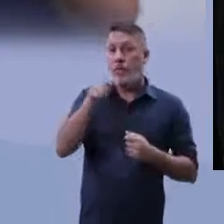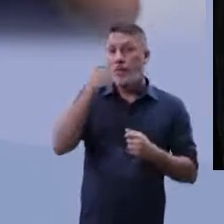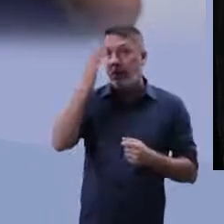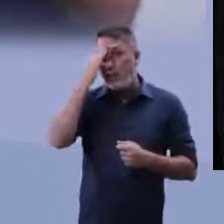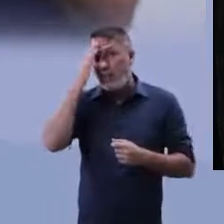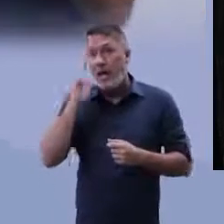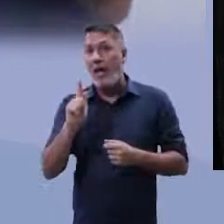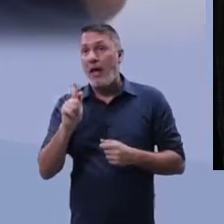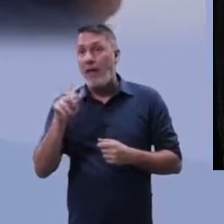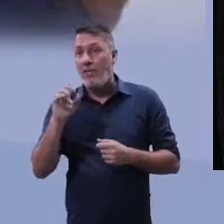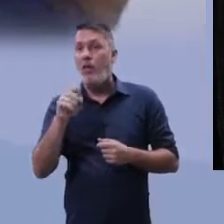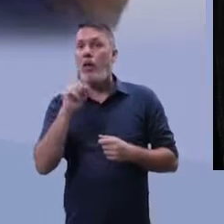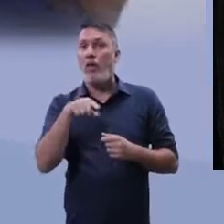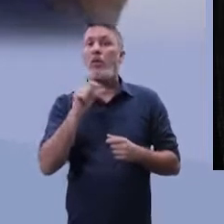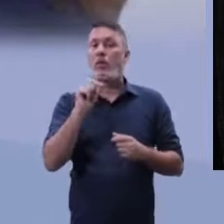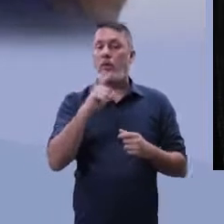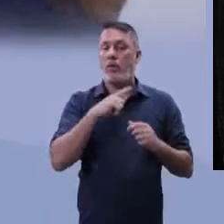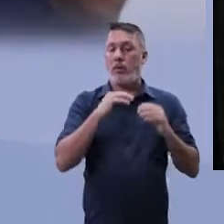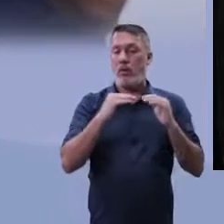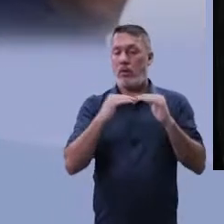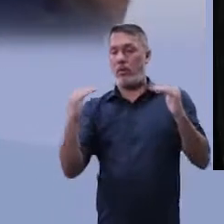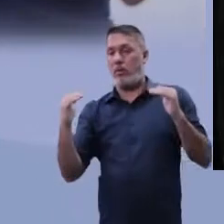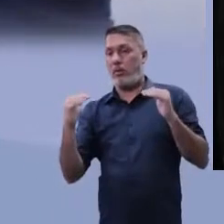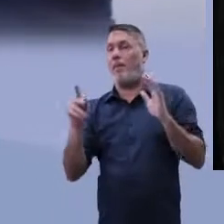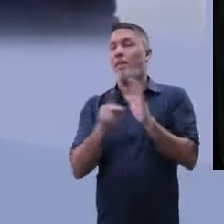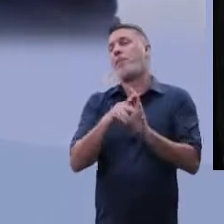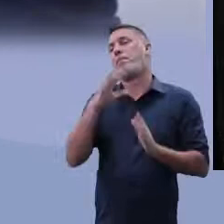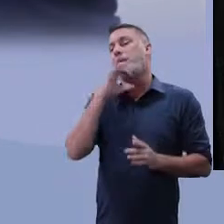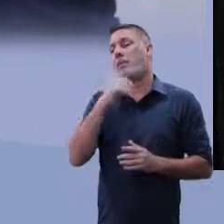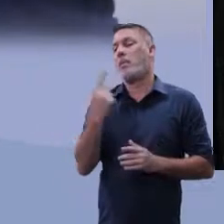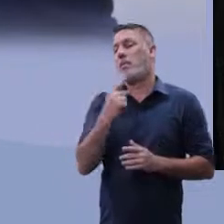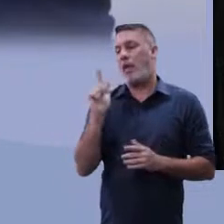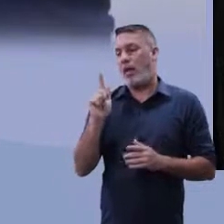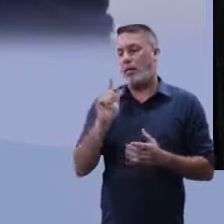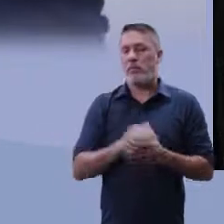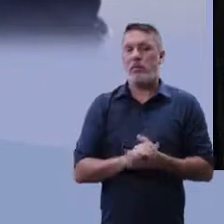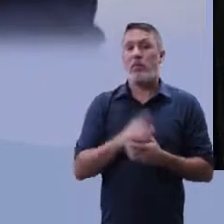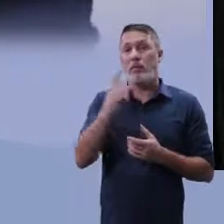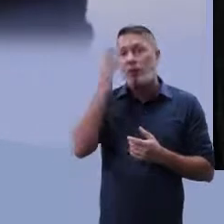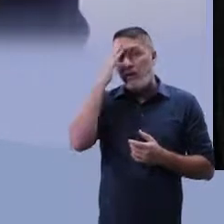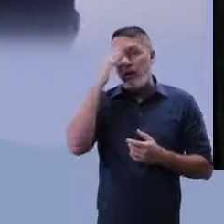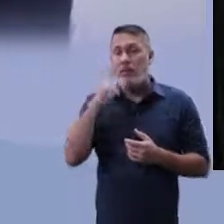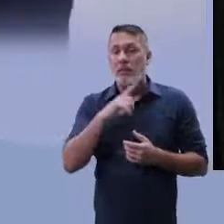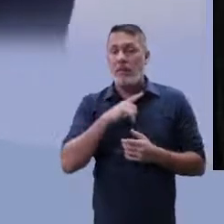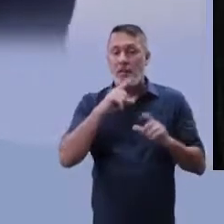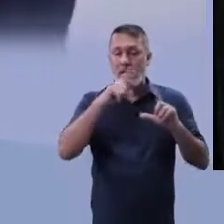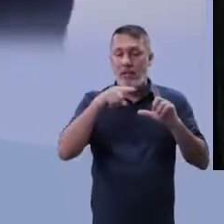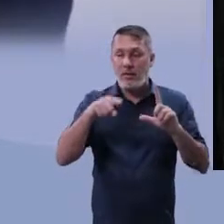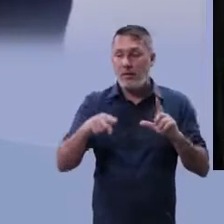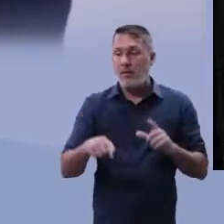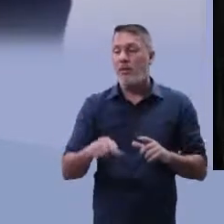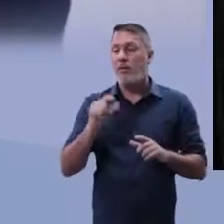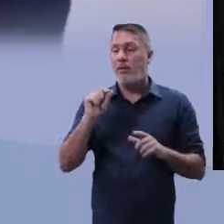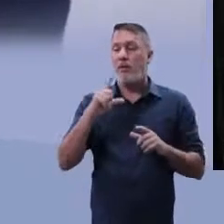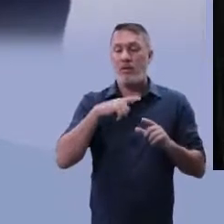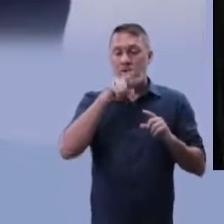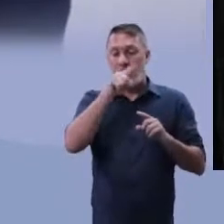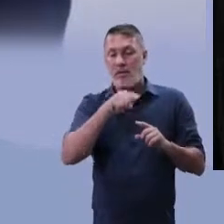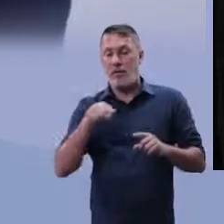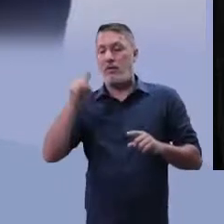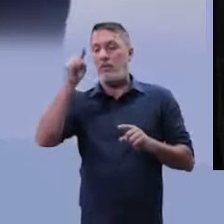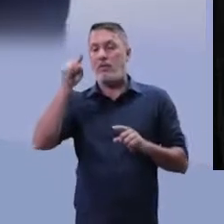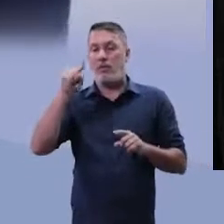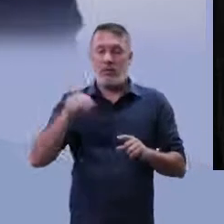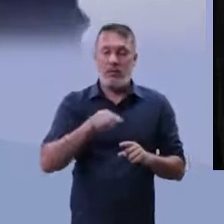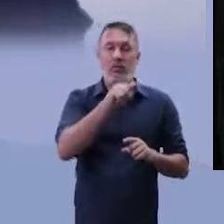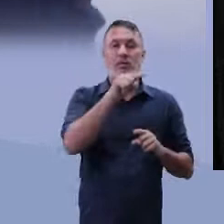que saber que o gráfico da função do primeiro grau é uma reta. Você tem que saber que o gráfico da função do segundo grau